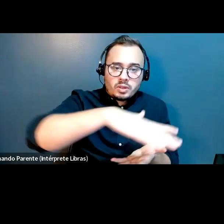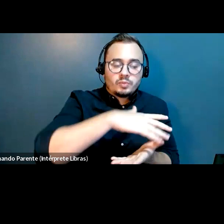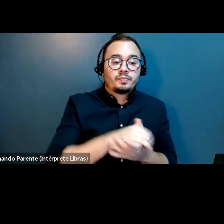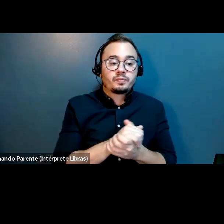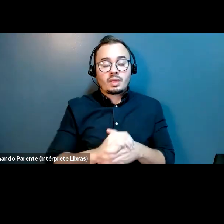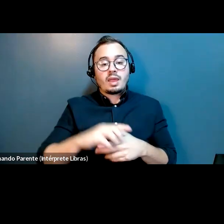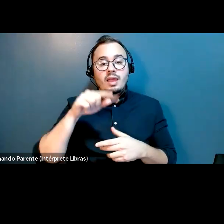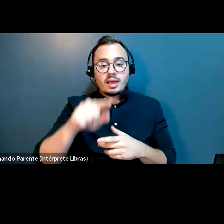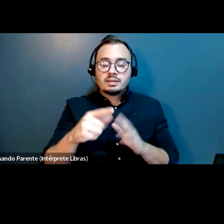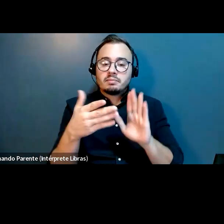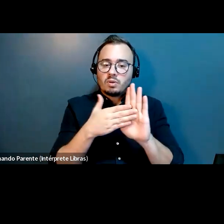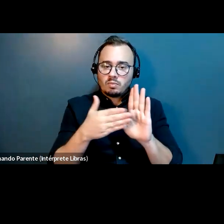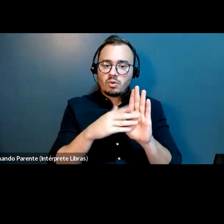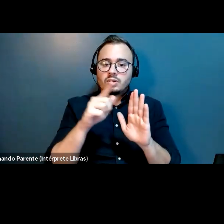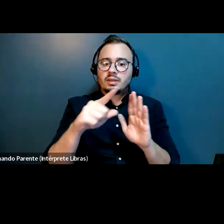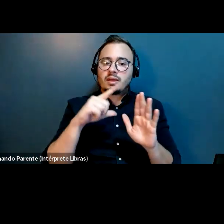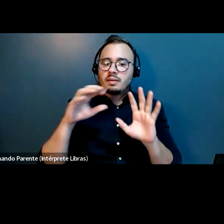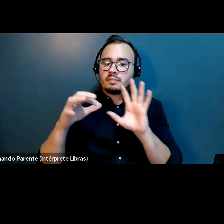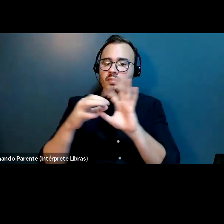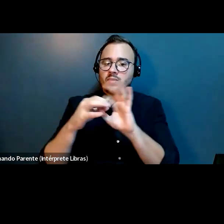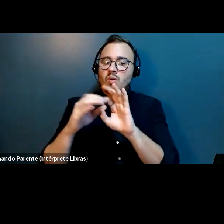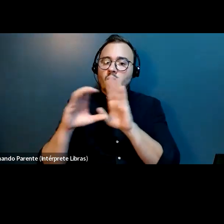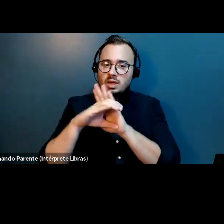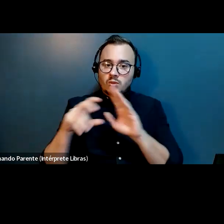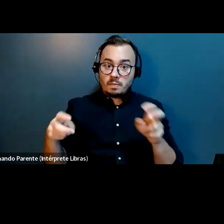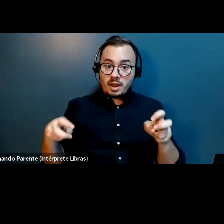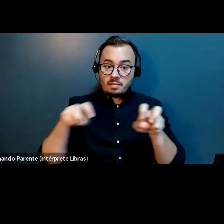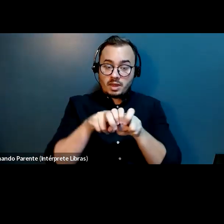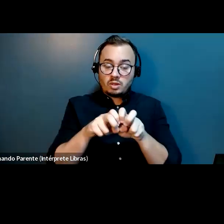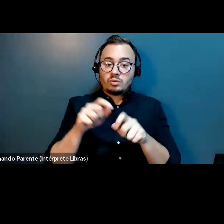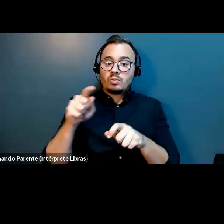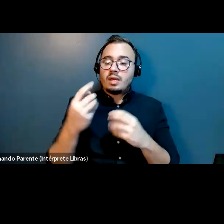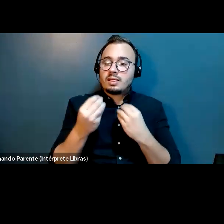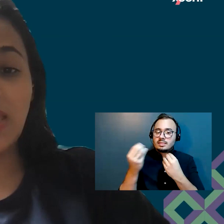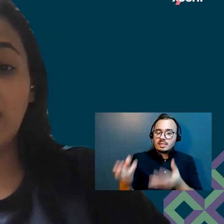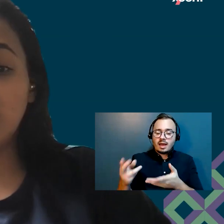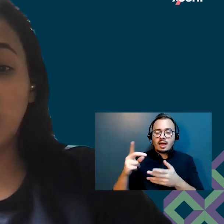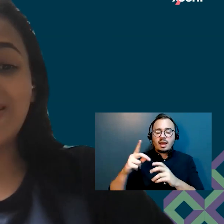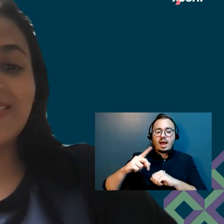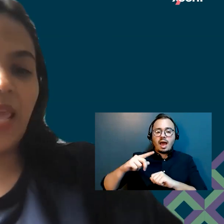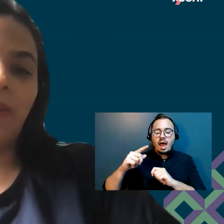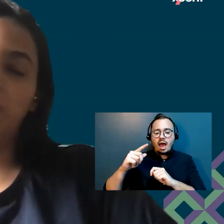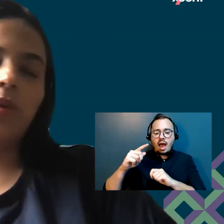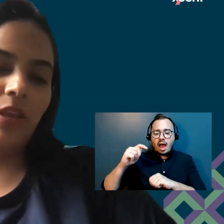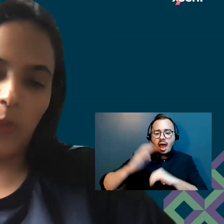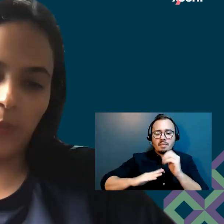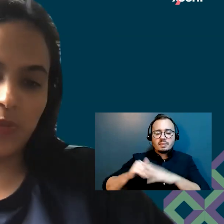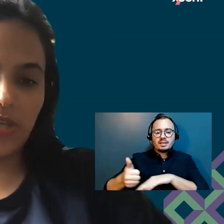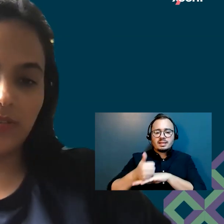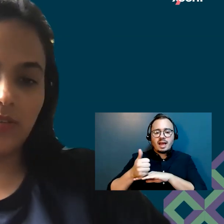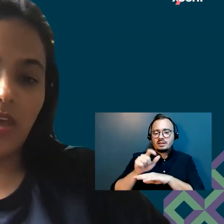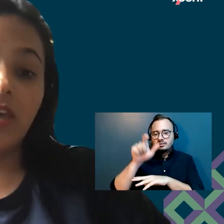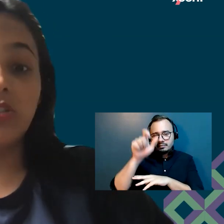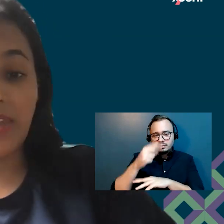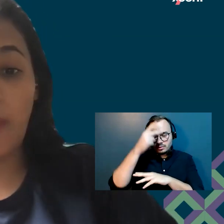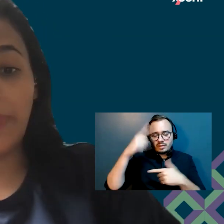pareamento, a fim de capacitar especialistas a atuarem em diferentes domínios. Isso é extremamente benéfico para os